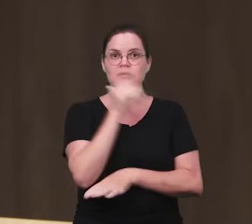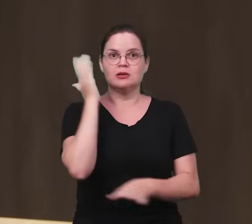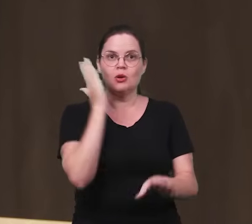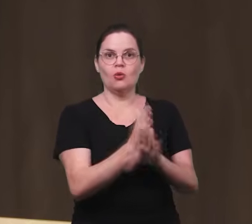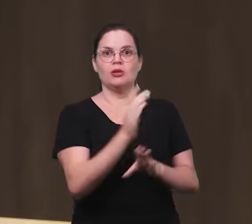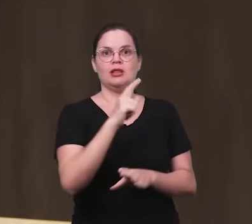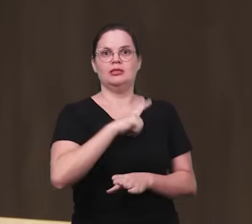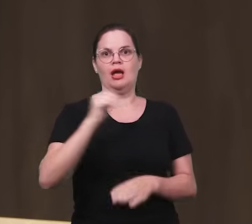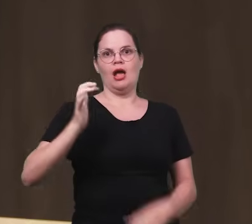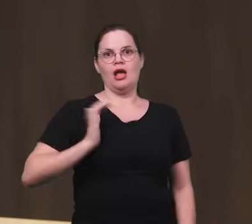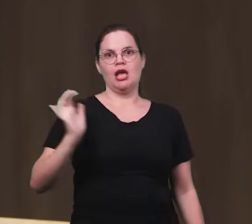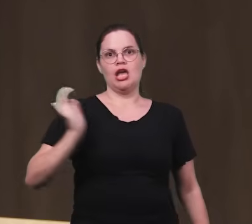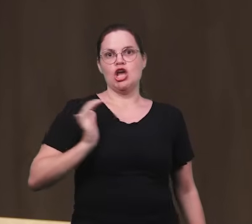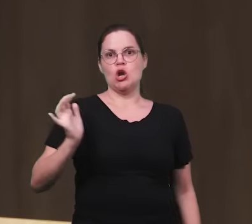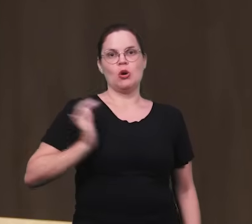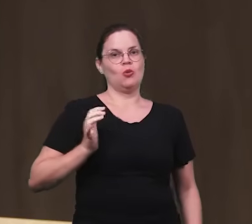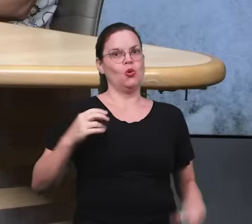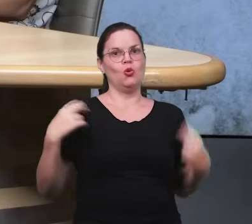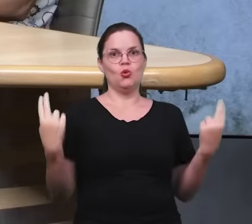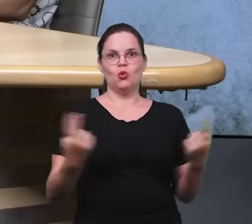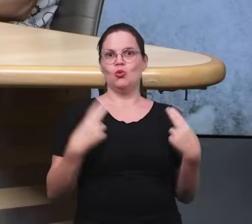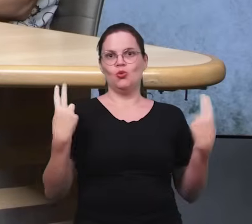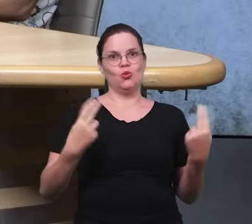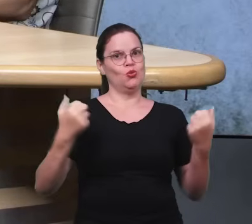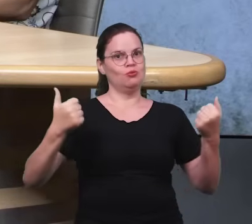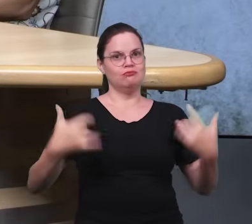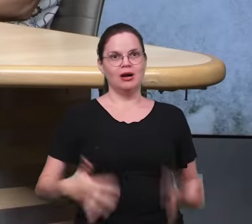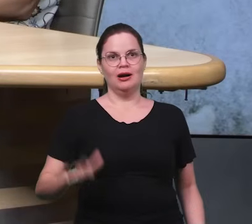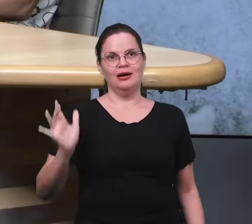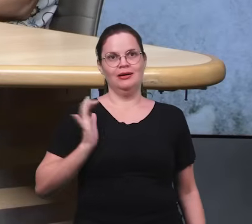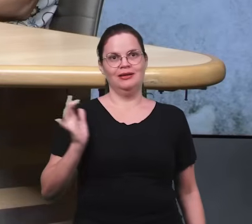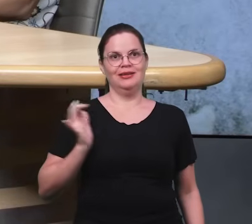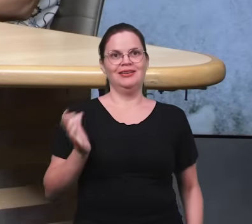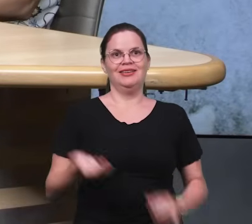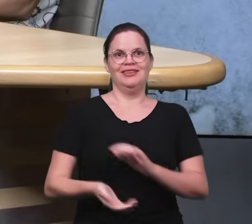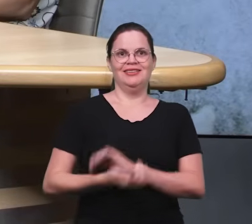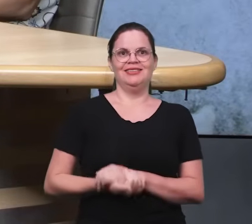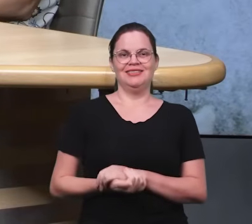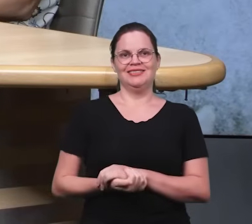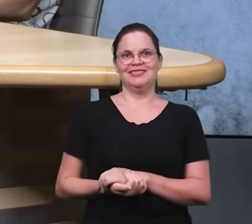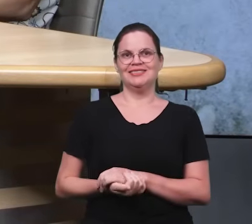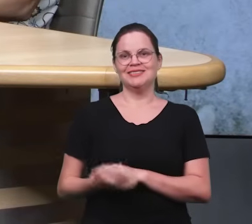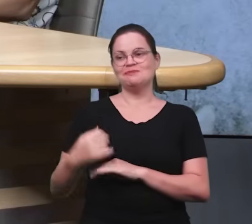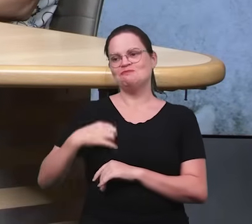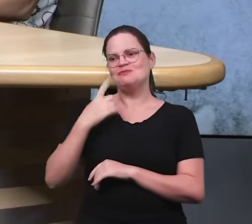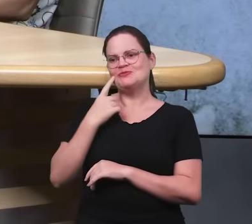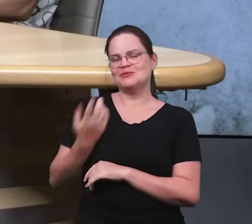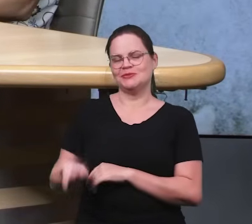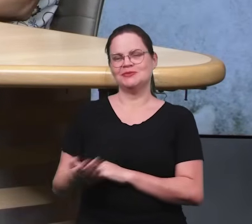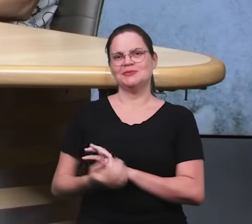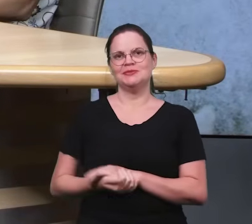uma riqueza inestimável. É maravilhoso ouvir isso, né? Porque